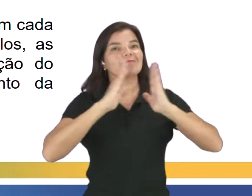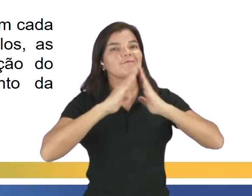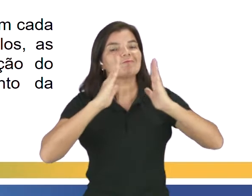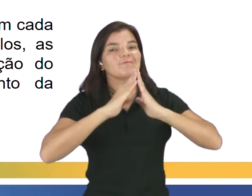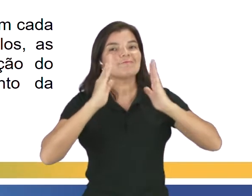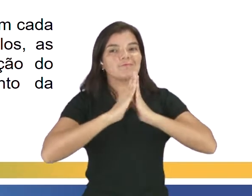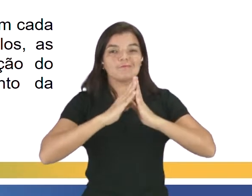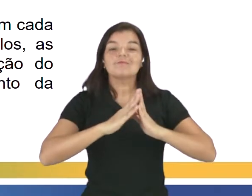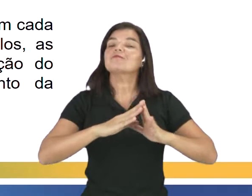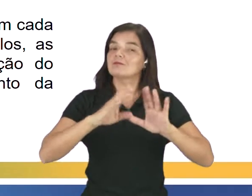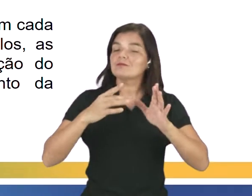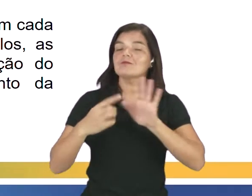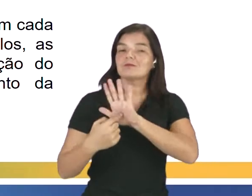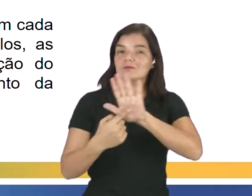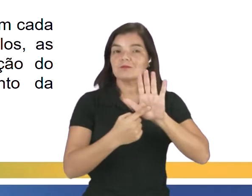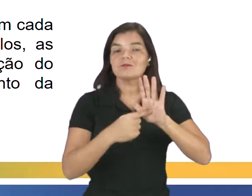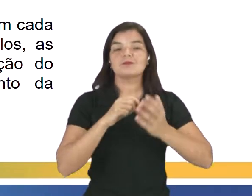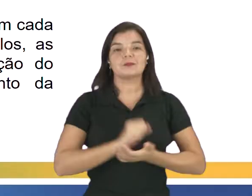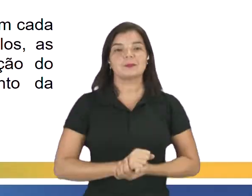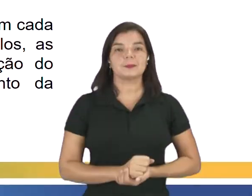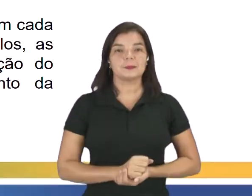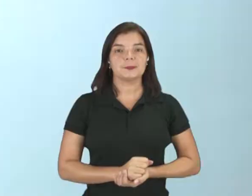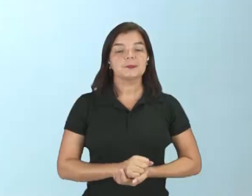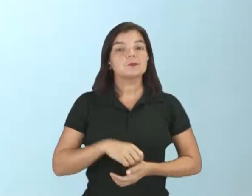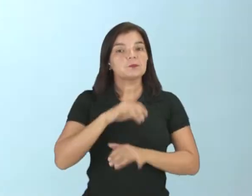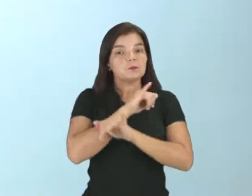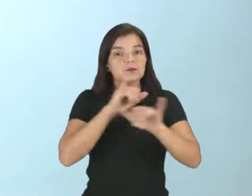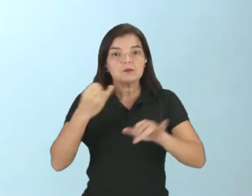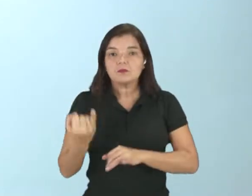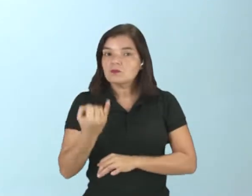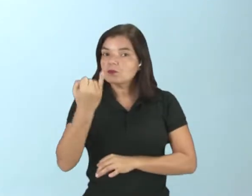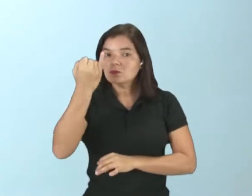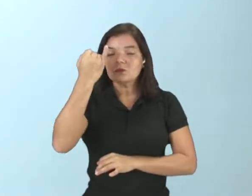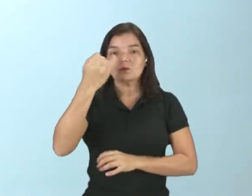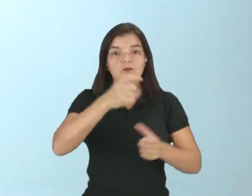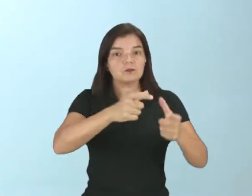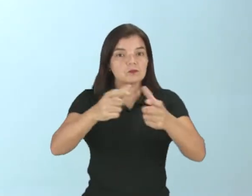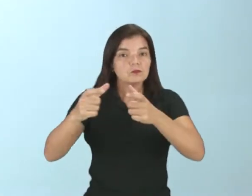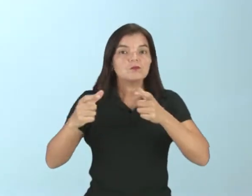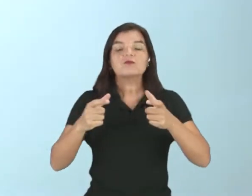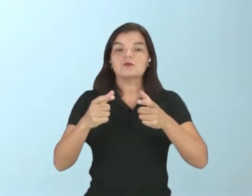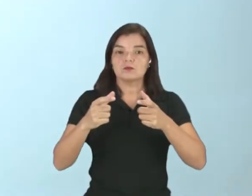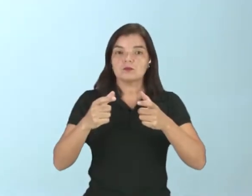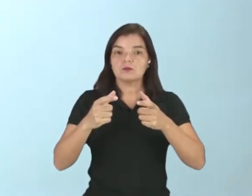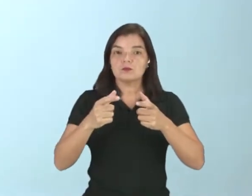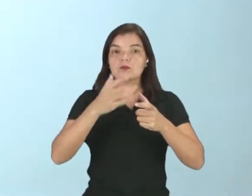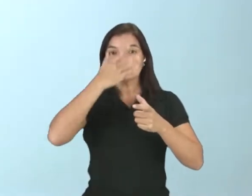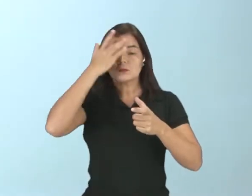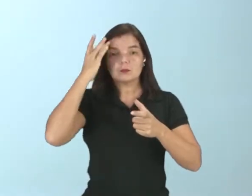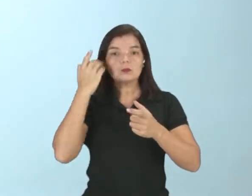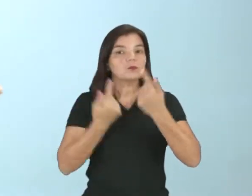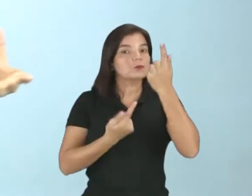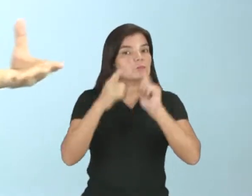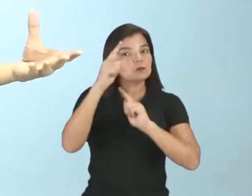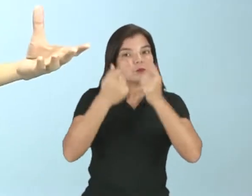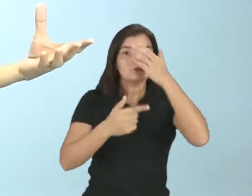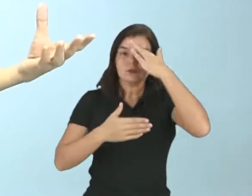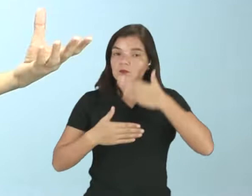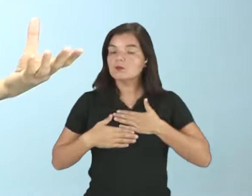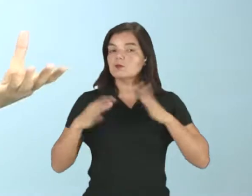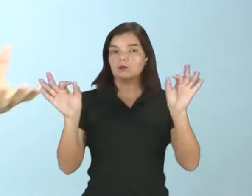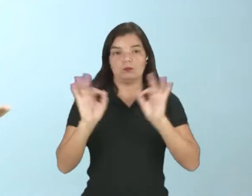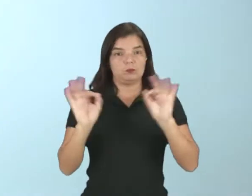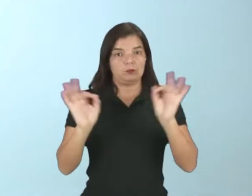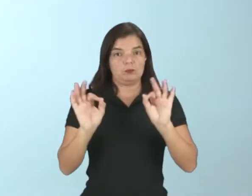de espetáculos. Olha que informação importante, nós não estamos falando do espaço para ser preenchido pelos gestos, pelo corpo,